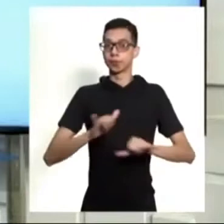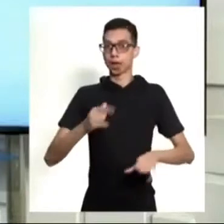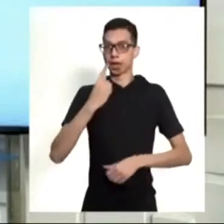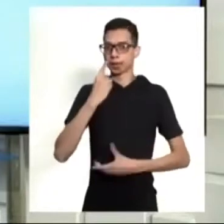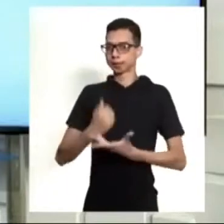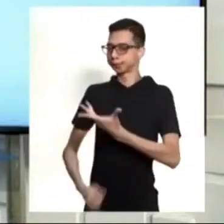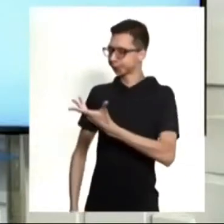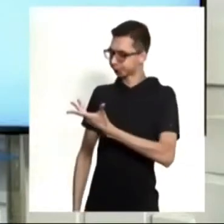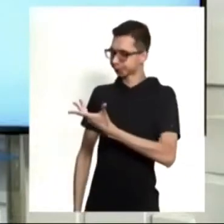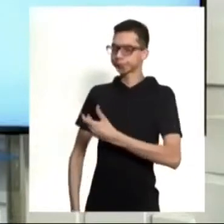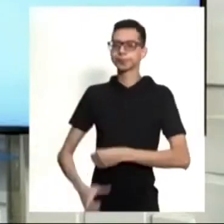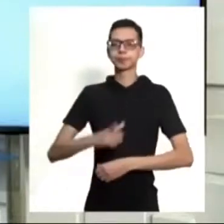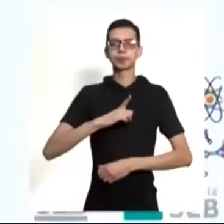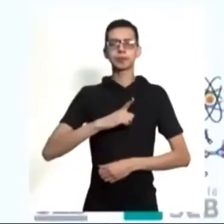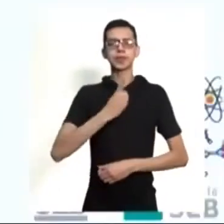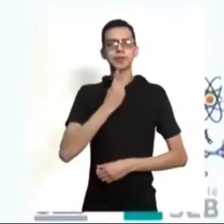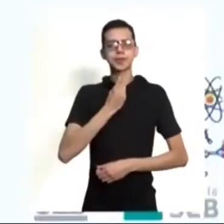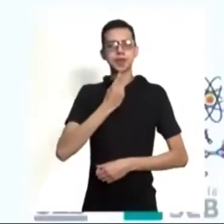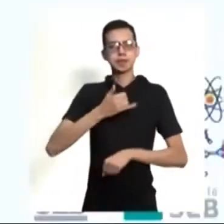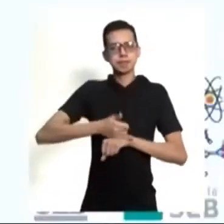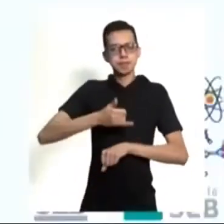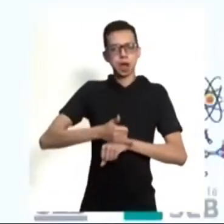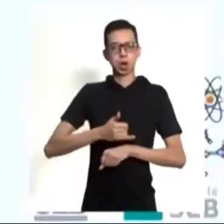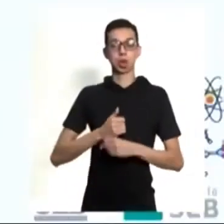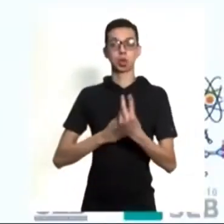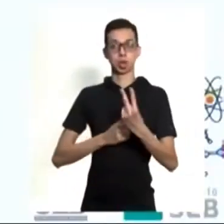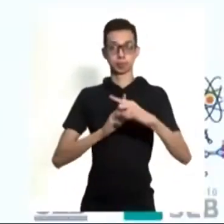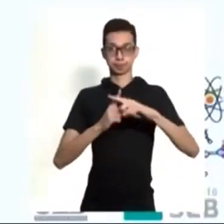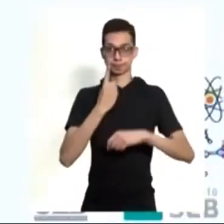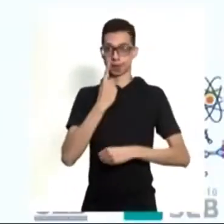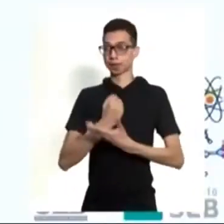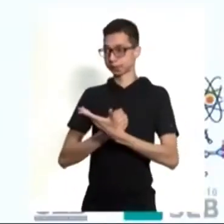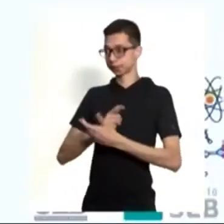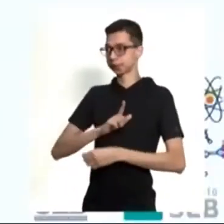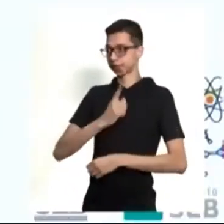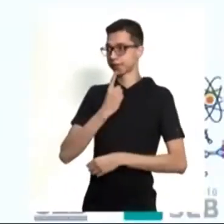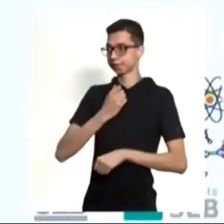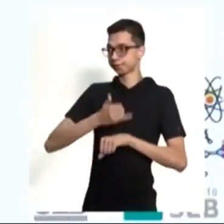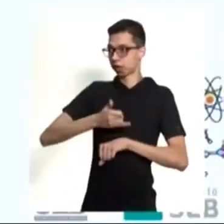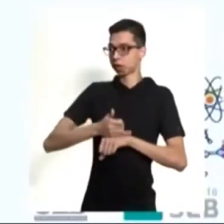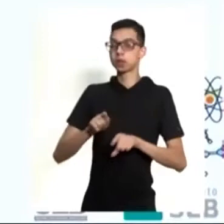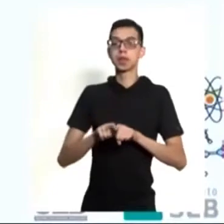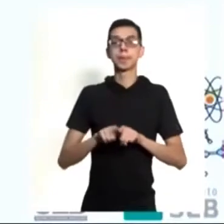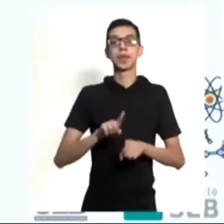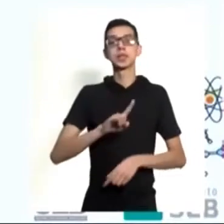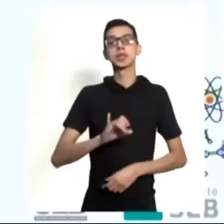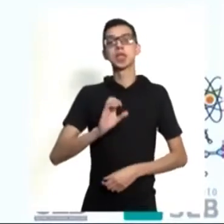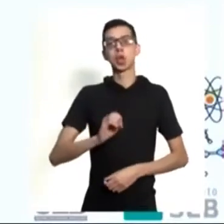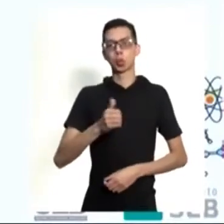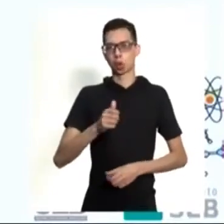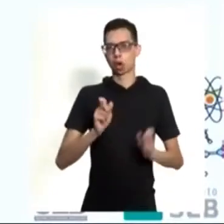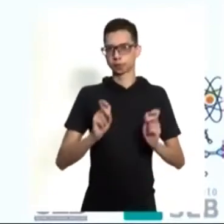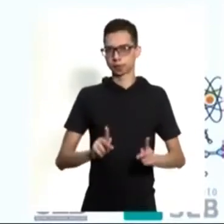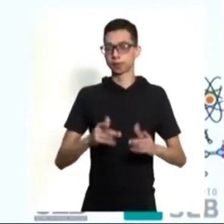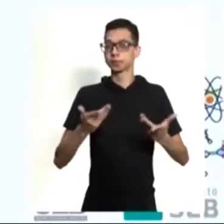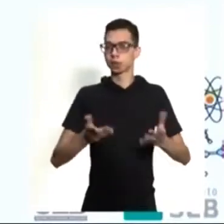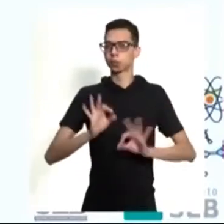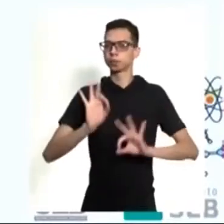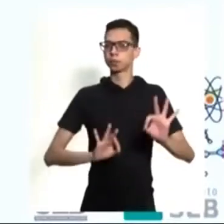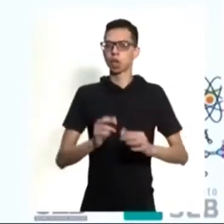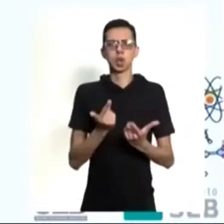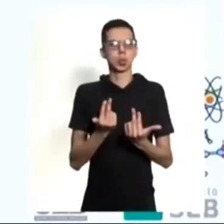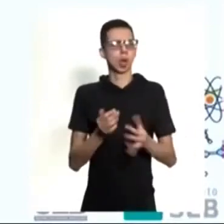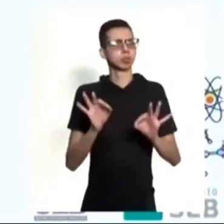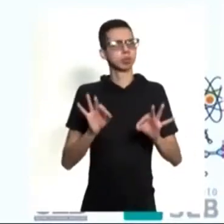dos íons cobre 2+. Tá vendo, gente? Ó, tem cobre aqui, né? E aqui tem zinco. Correto? Beleza? Muito bem, então a montagem é a mesma,